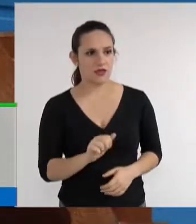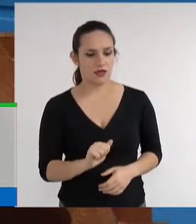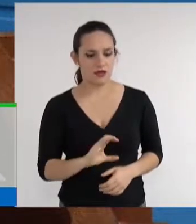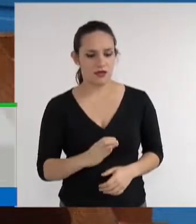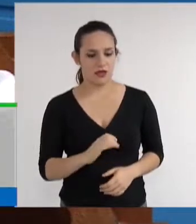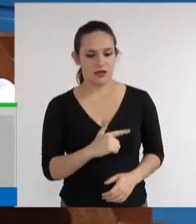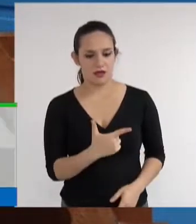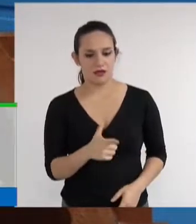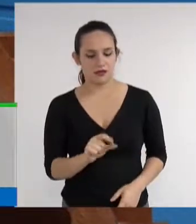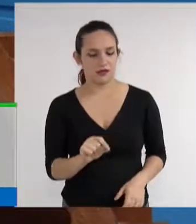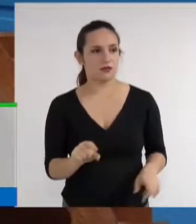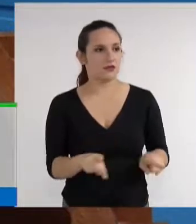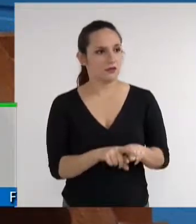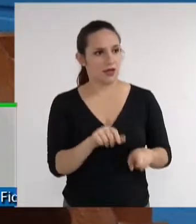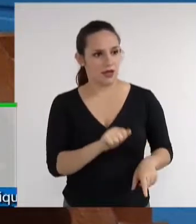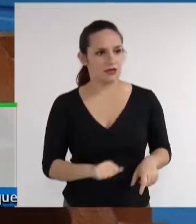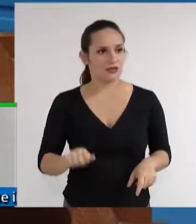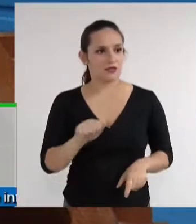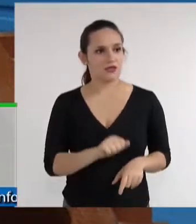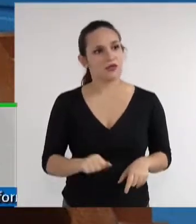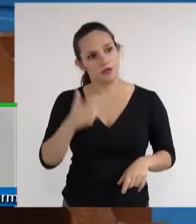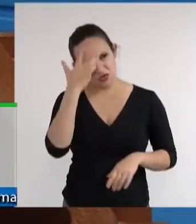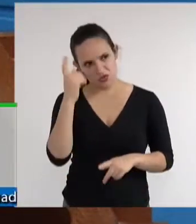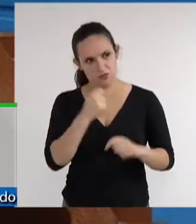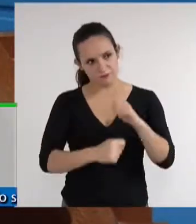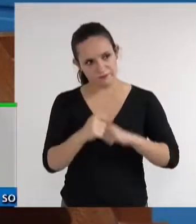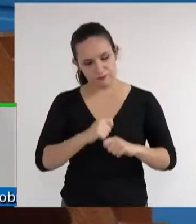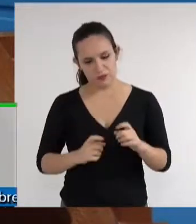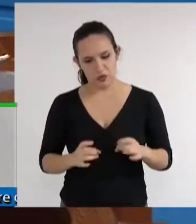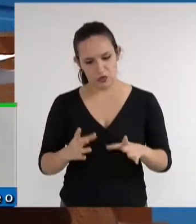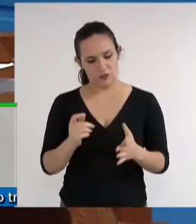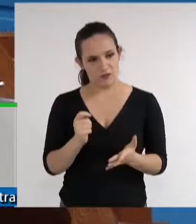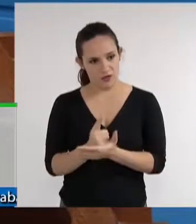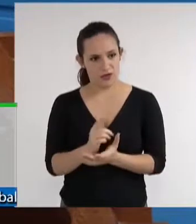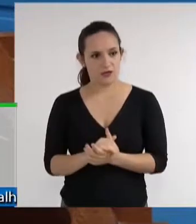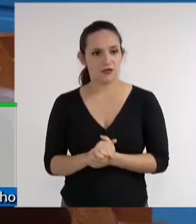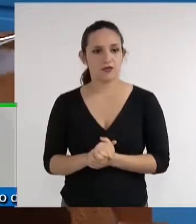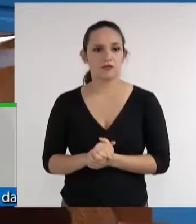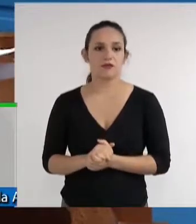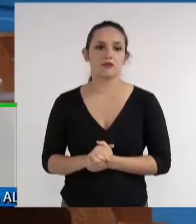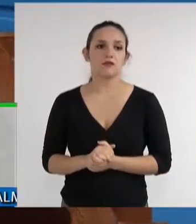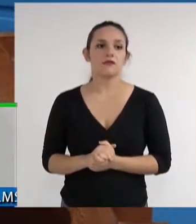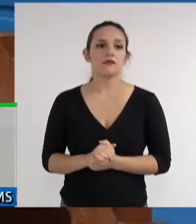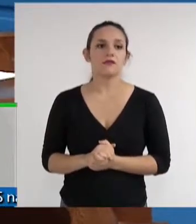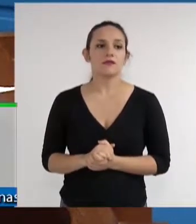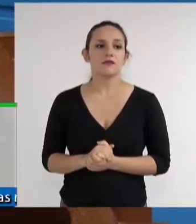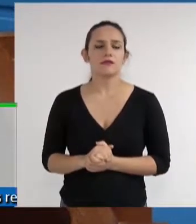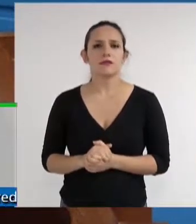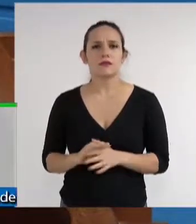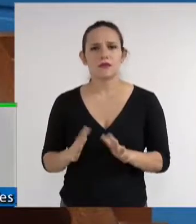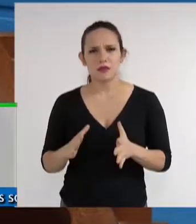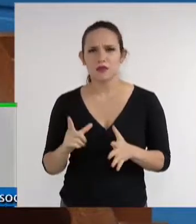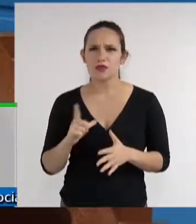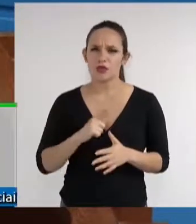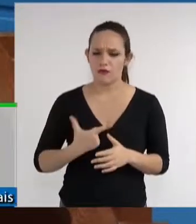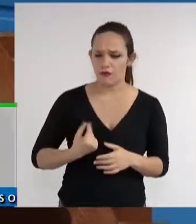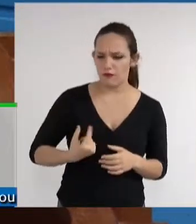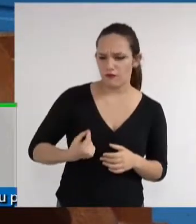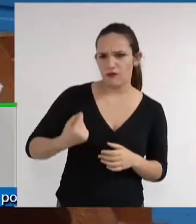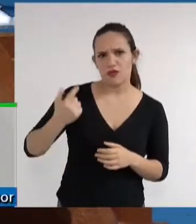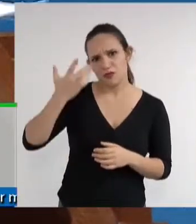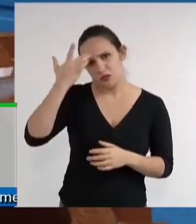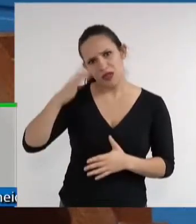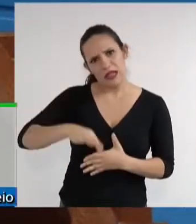das Associações de Comerciais, ontem, com a presença de mais de 20 representações, estive